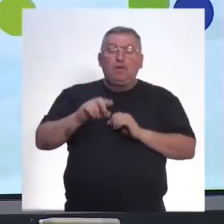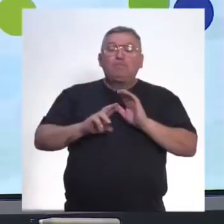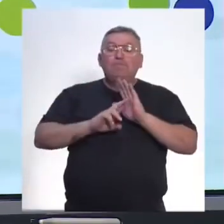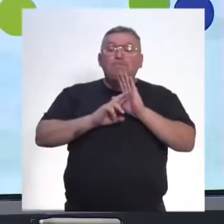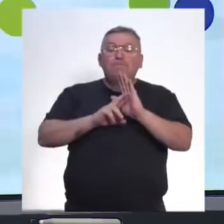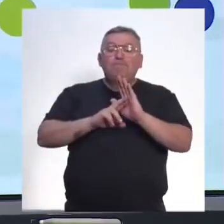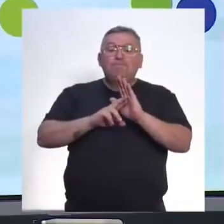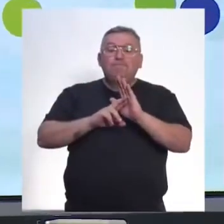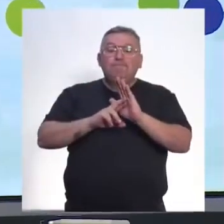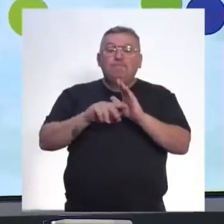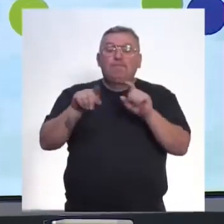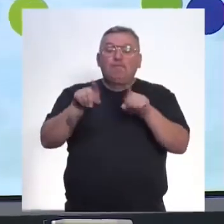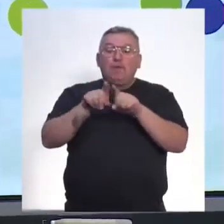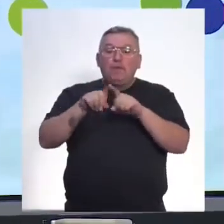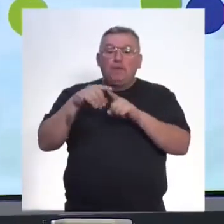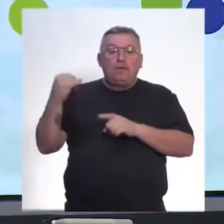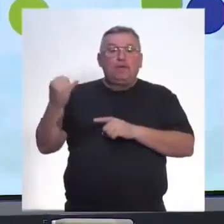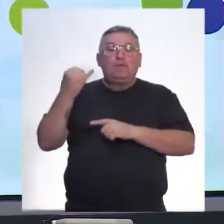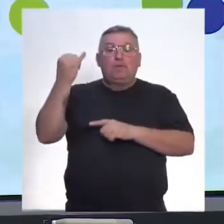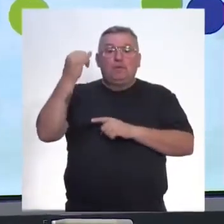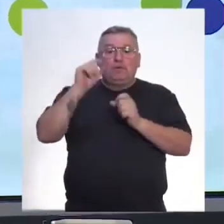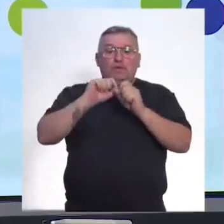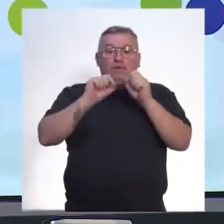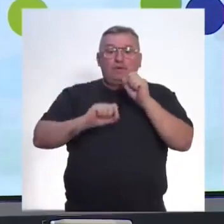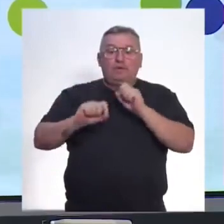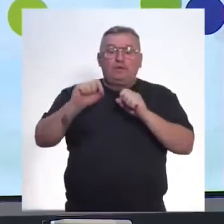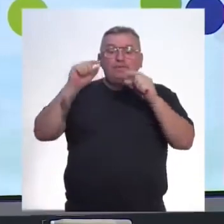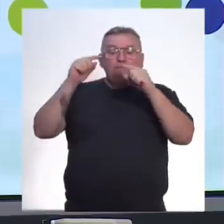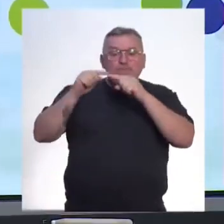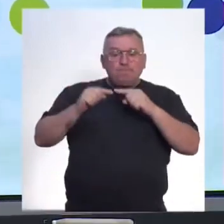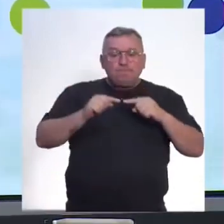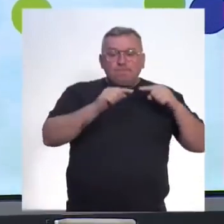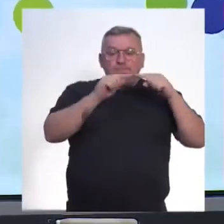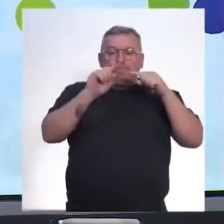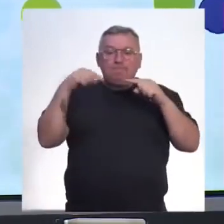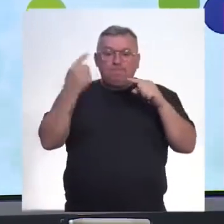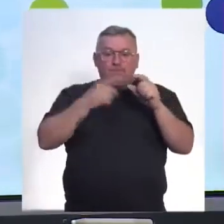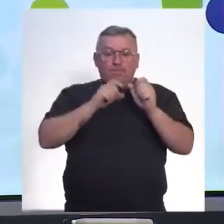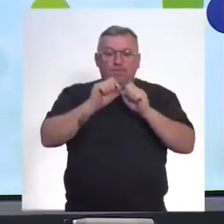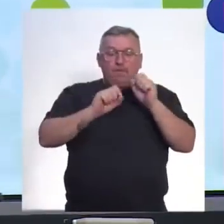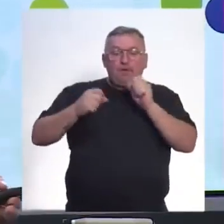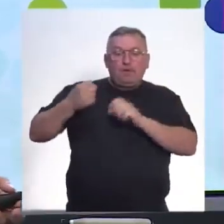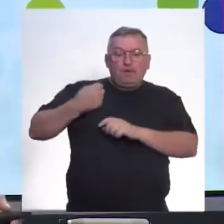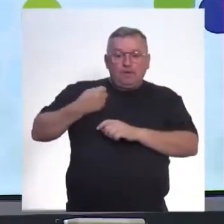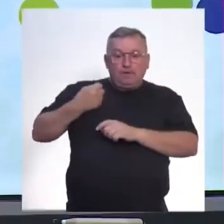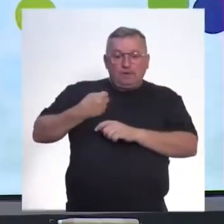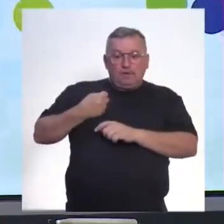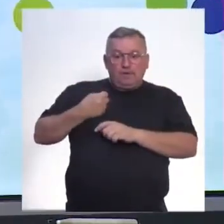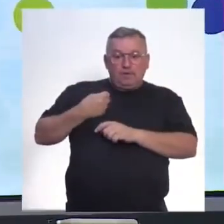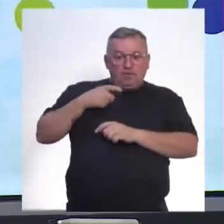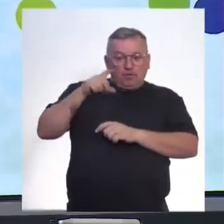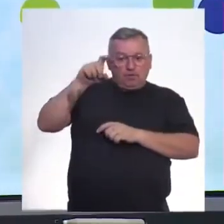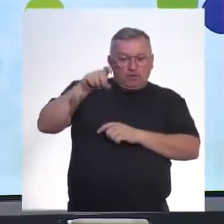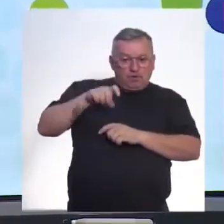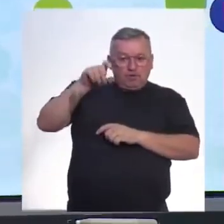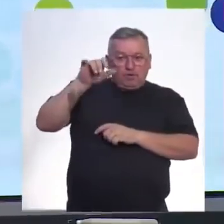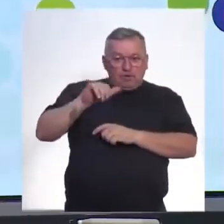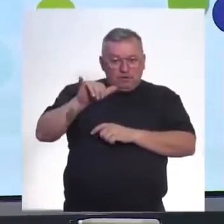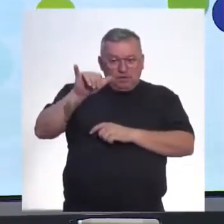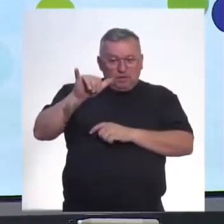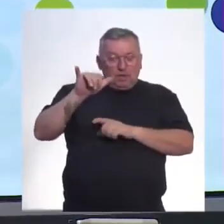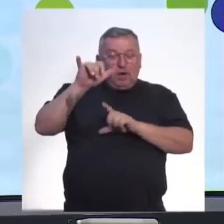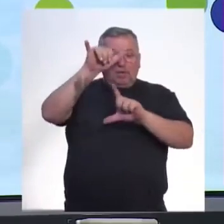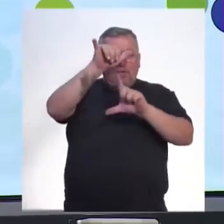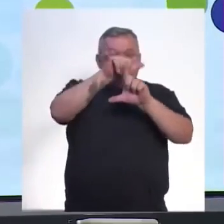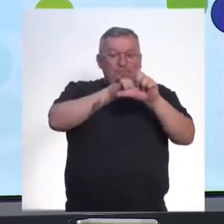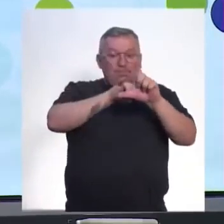representação gráfica extremamente importante, a associação que a gente vai fazer desses valores, que chamaremos de x e de y, lá no